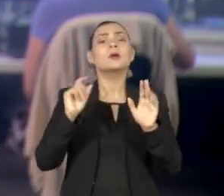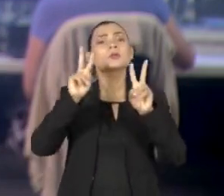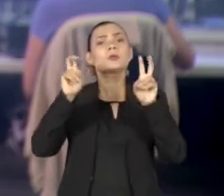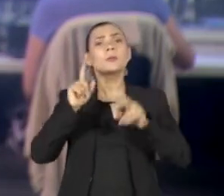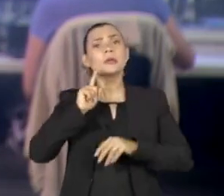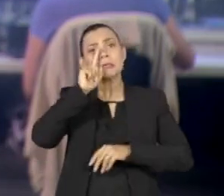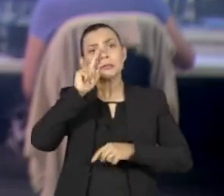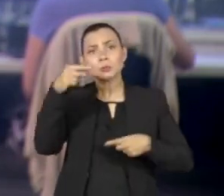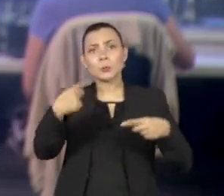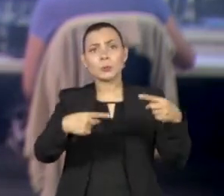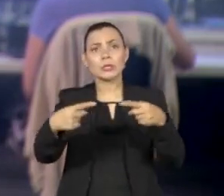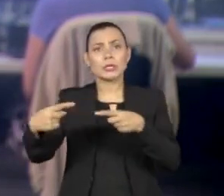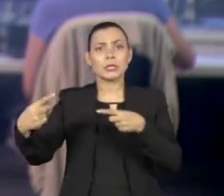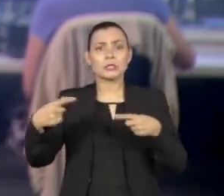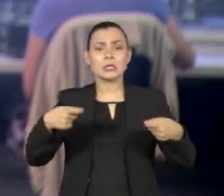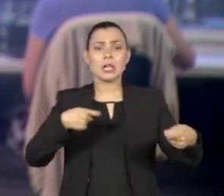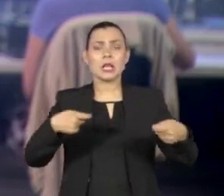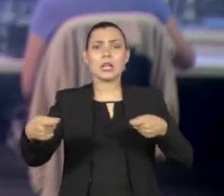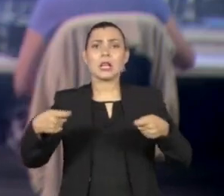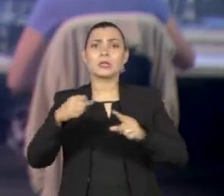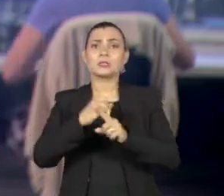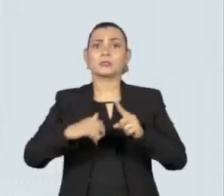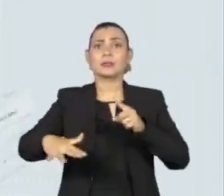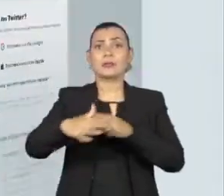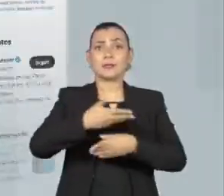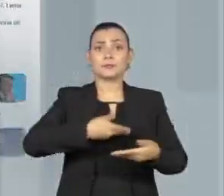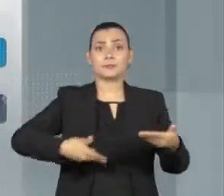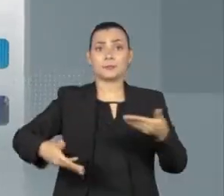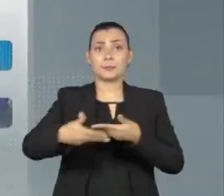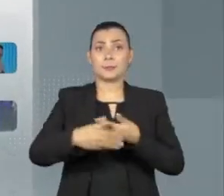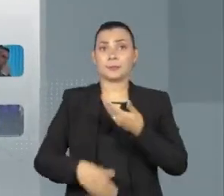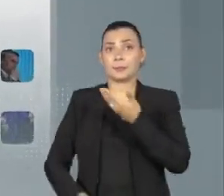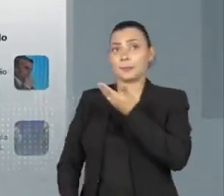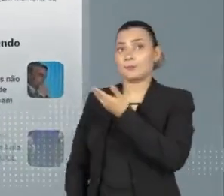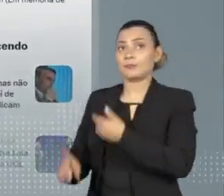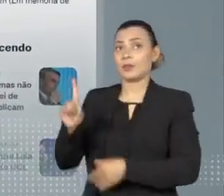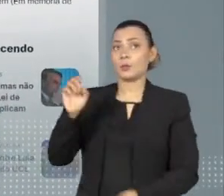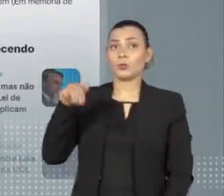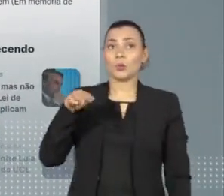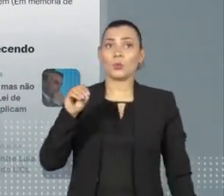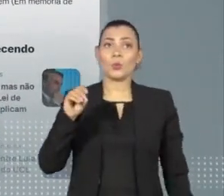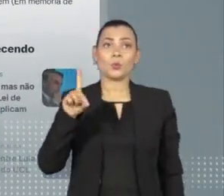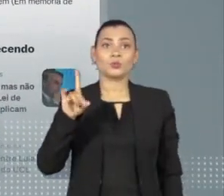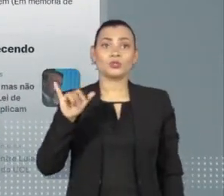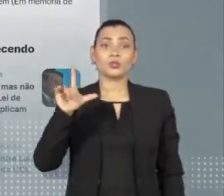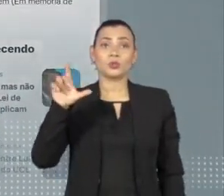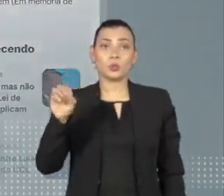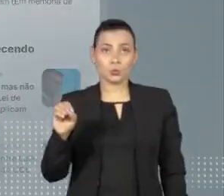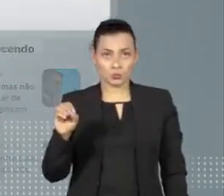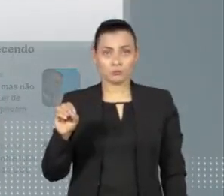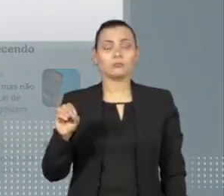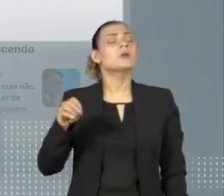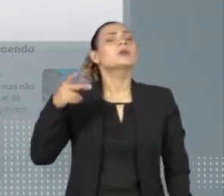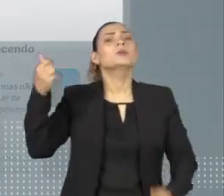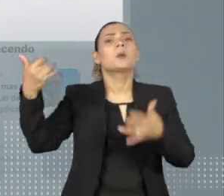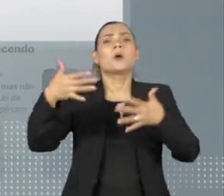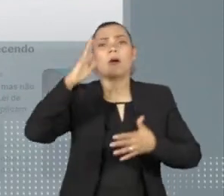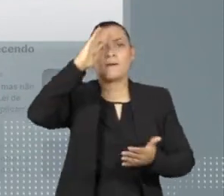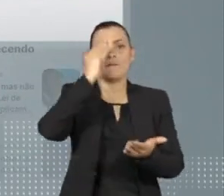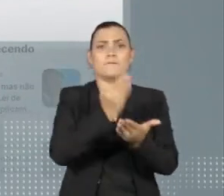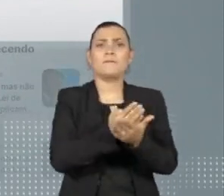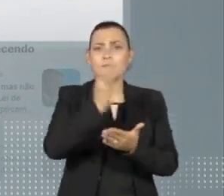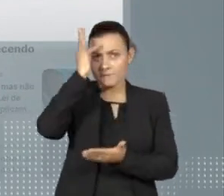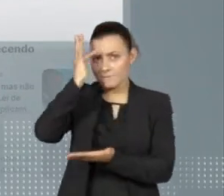risco das brigas políticas para a convivência em sociedade em uma mensagem ontem no Twitter domínio escreveu a fé em Deus